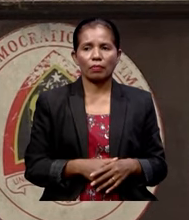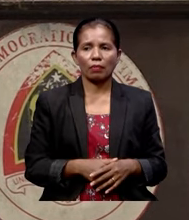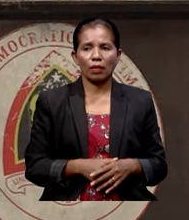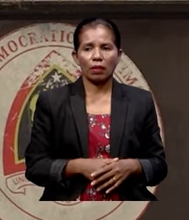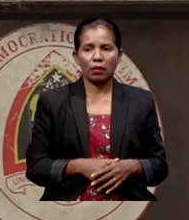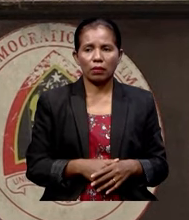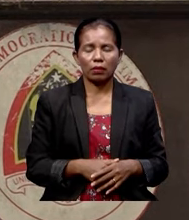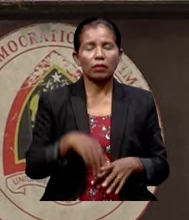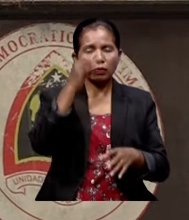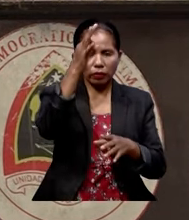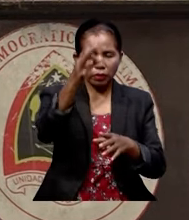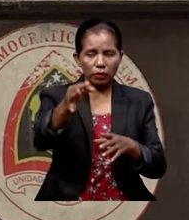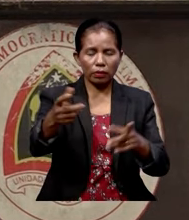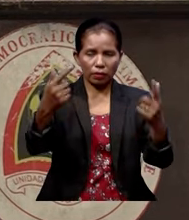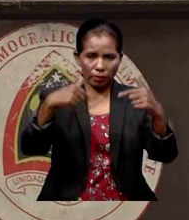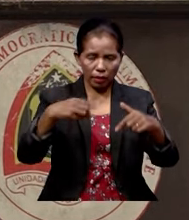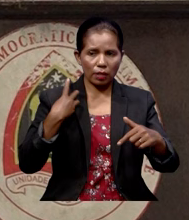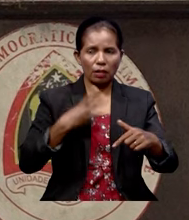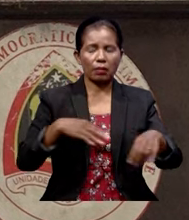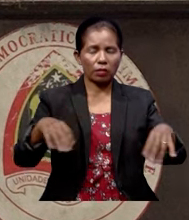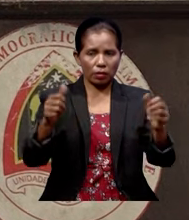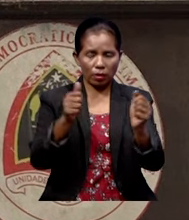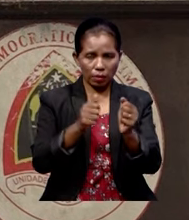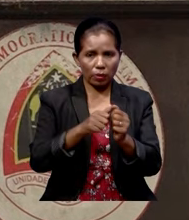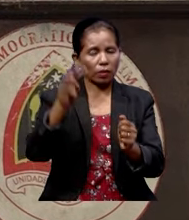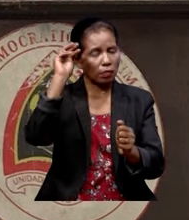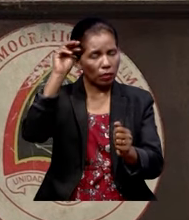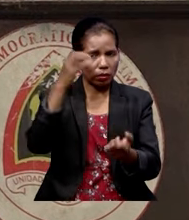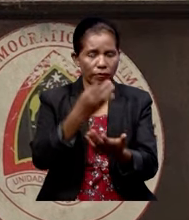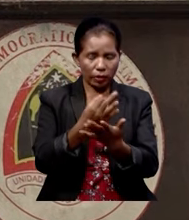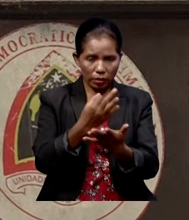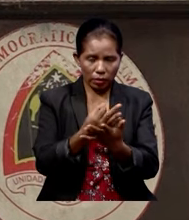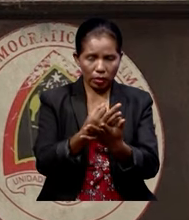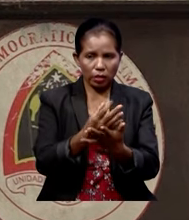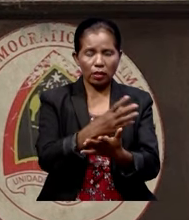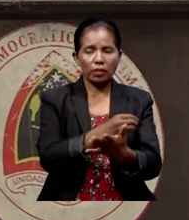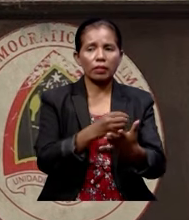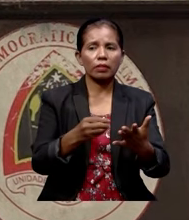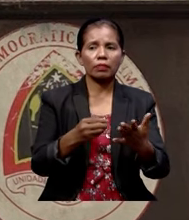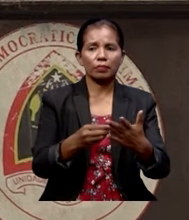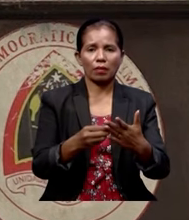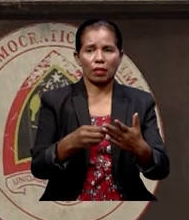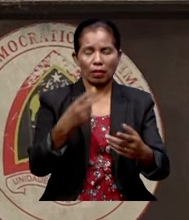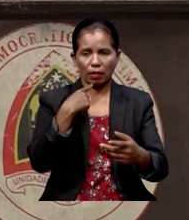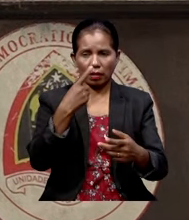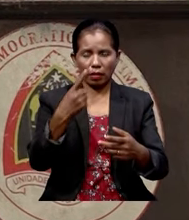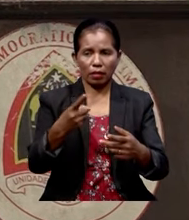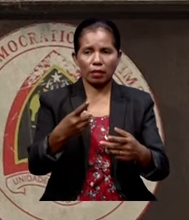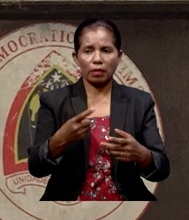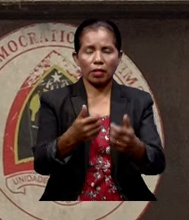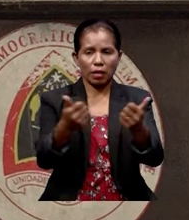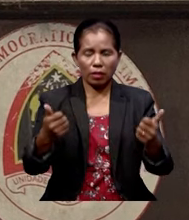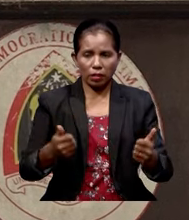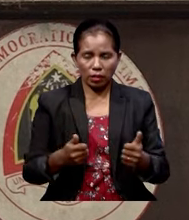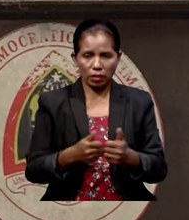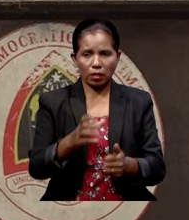No futuro mais, a minha instituição está muito grande com a Ministra de Finanças, no nosso Organization 8, membro para o Conselho da Associação